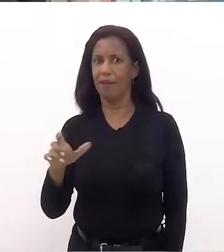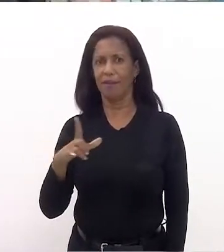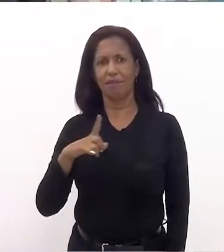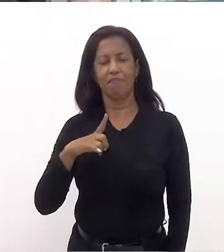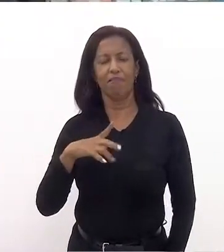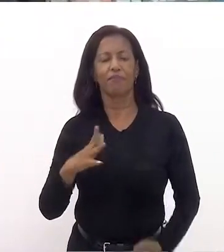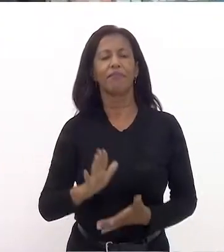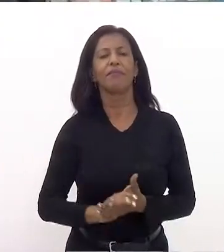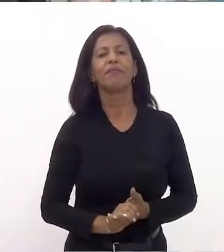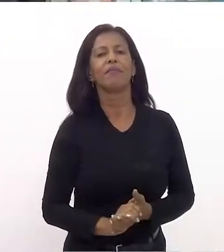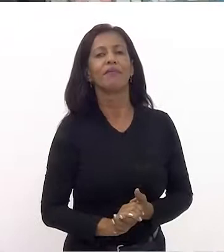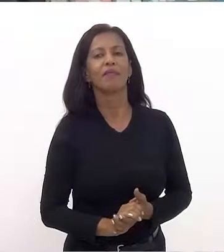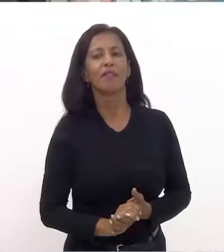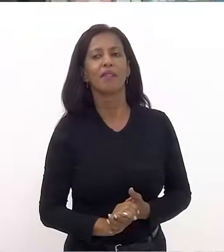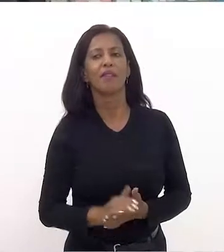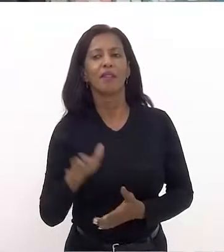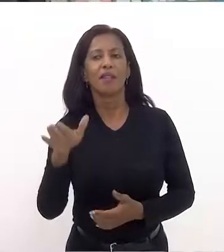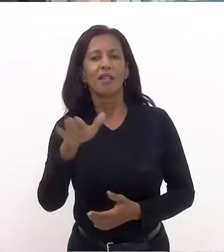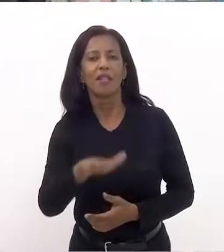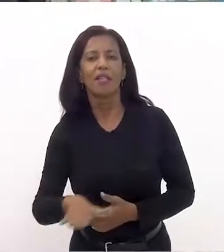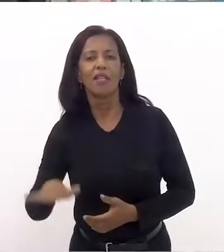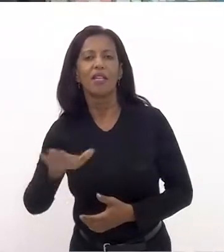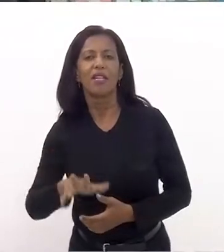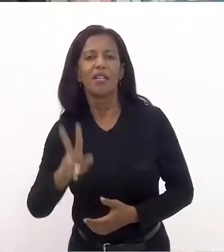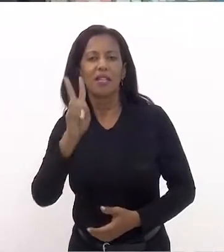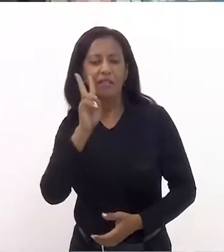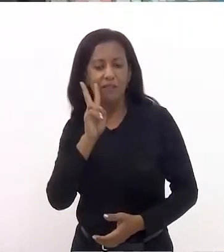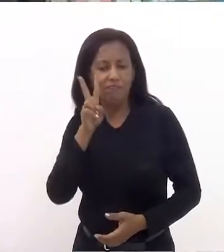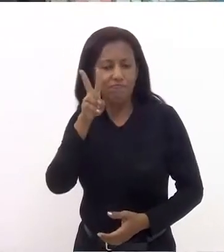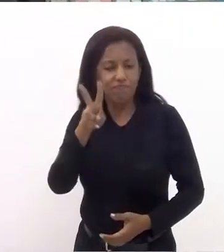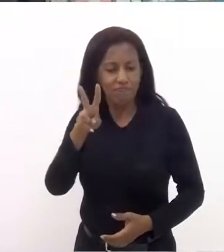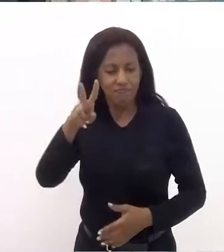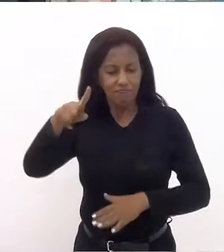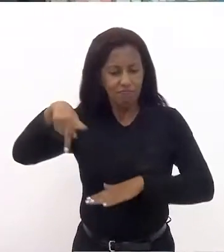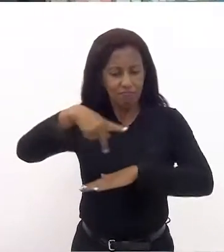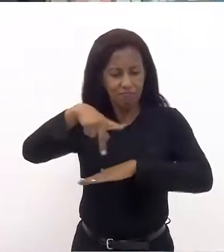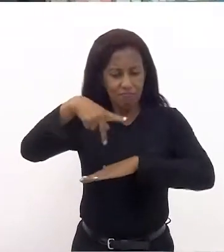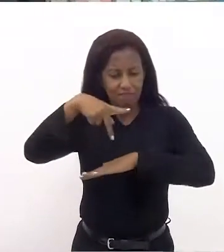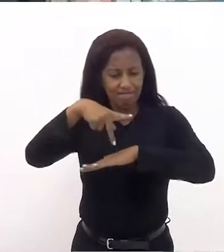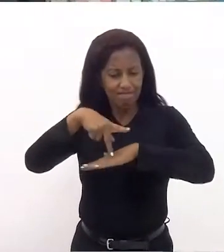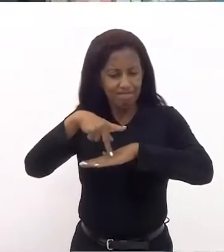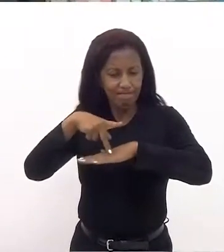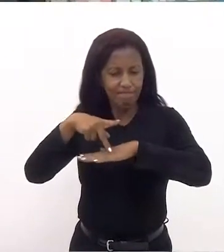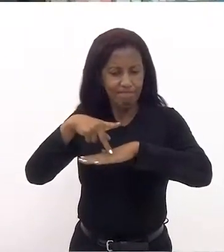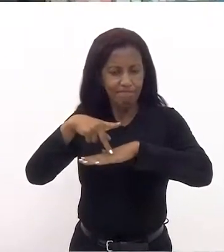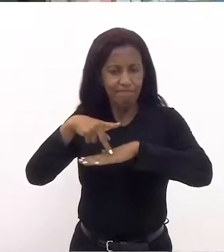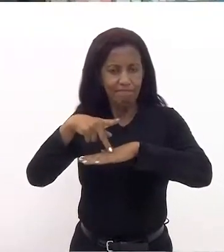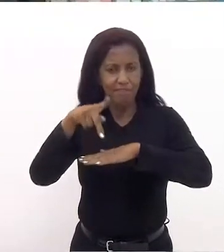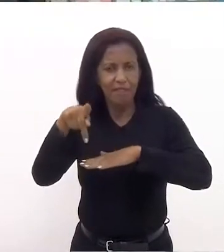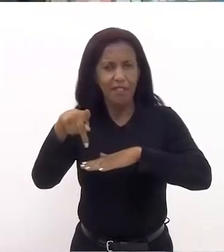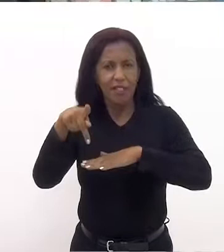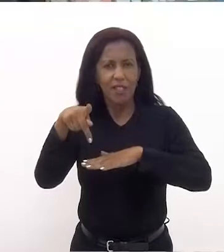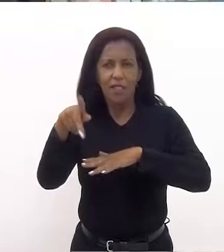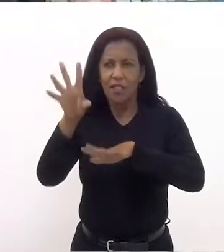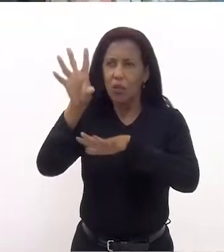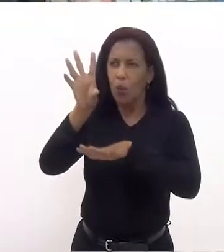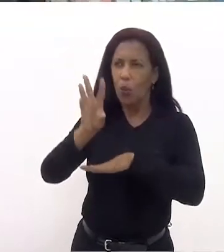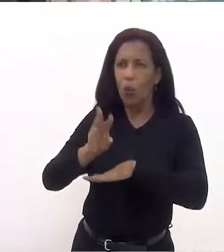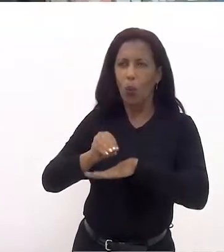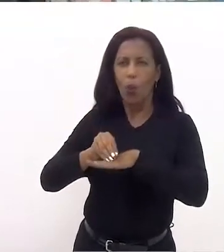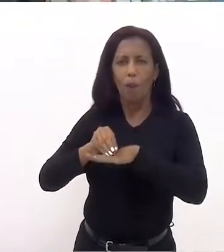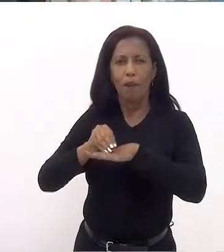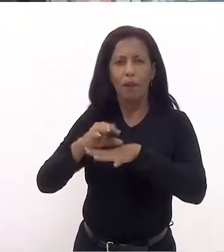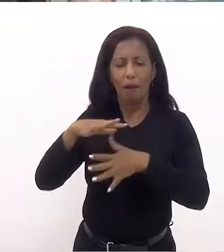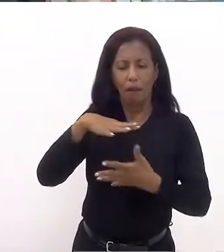que diz assim: criança, não verás país como este, imita na grandeza a terra em